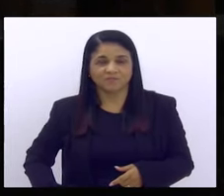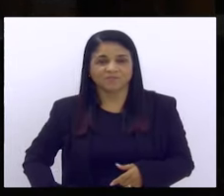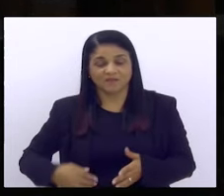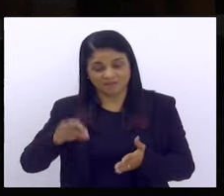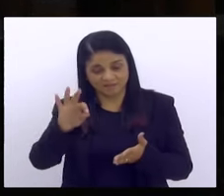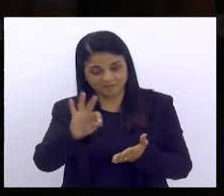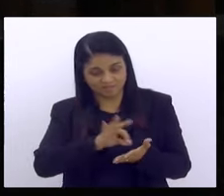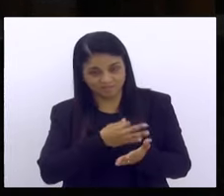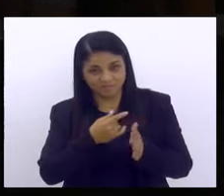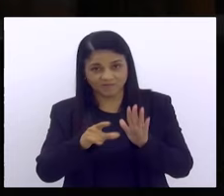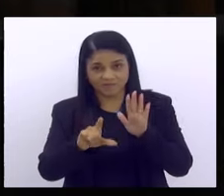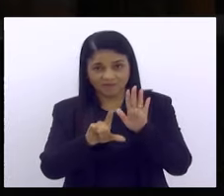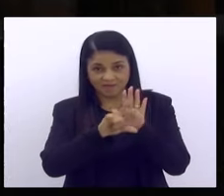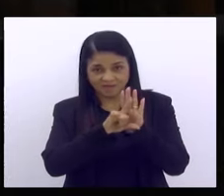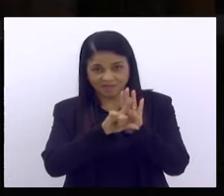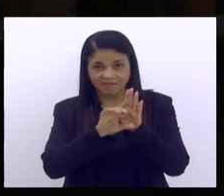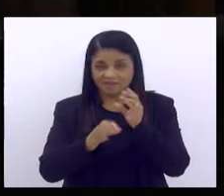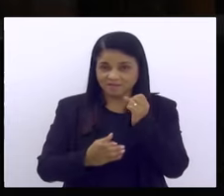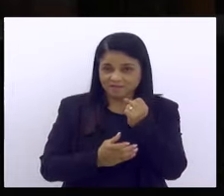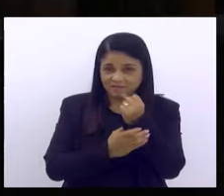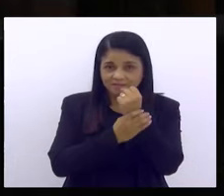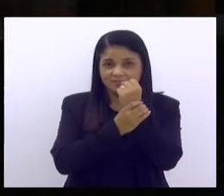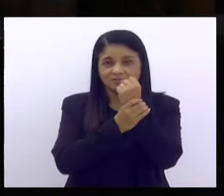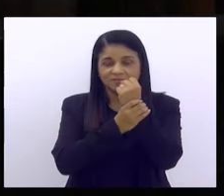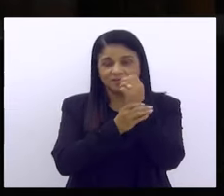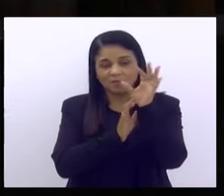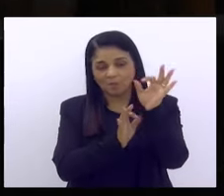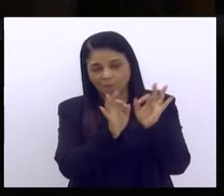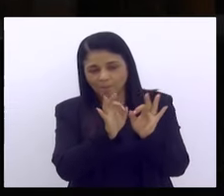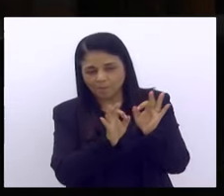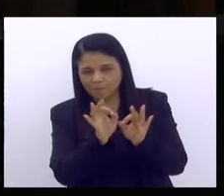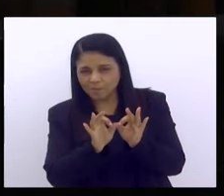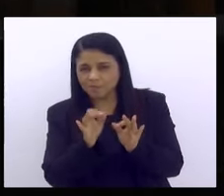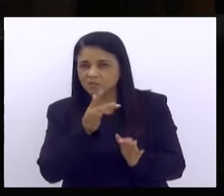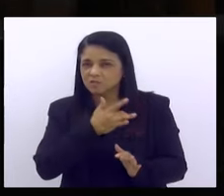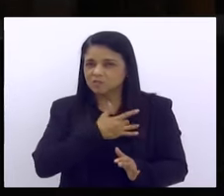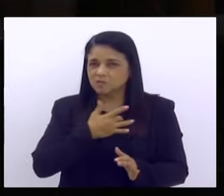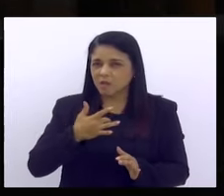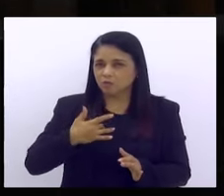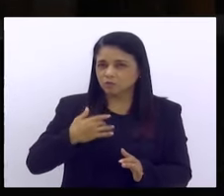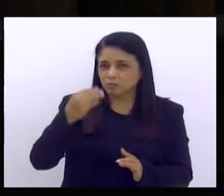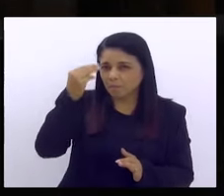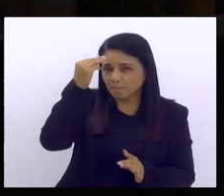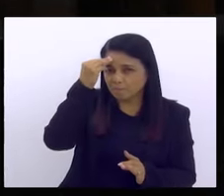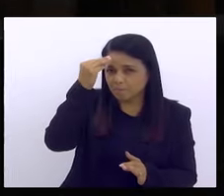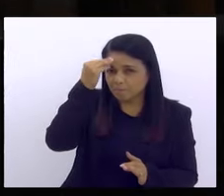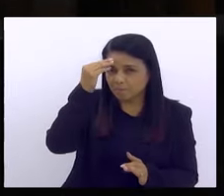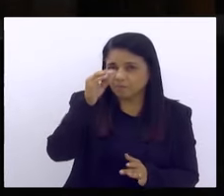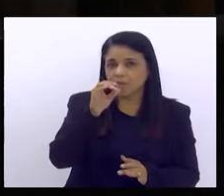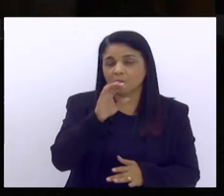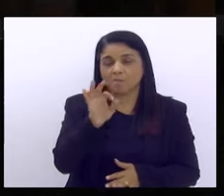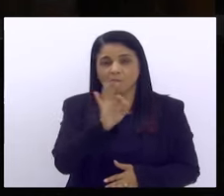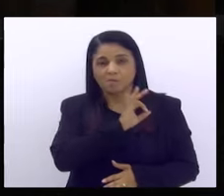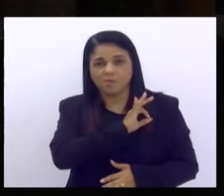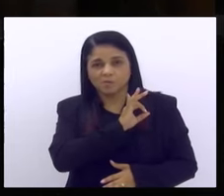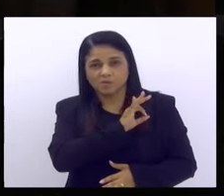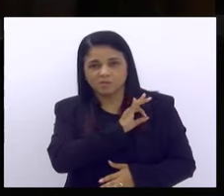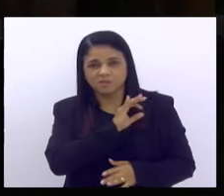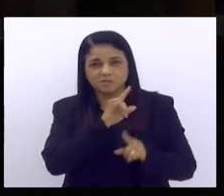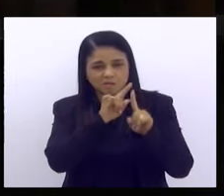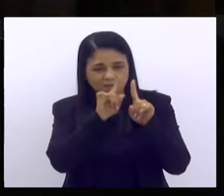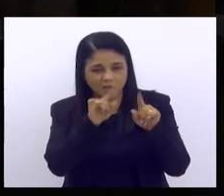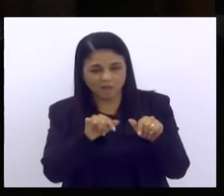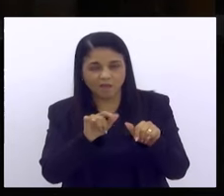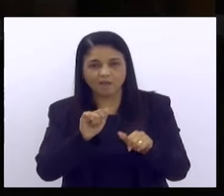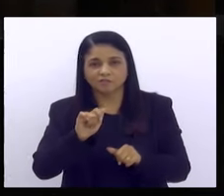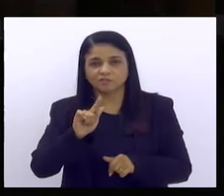sancionou a nossa lei que garantiria um programa de saúde mental para os policiais e agentes da segurança